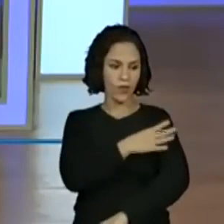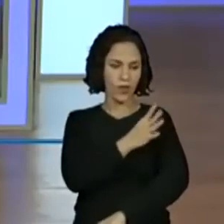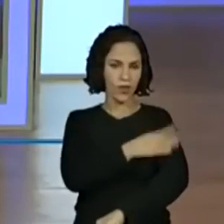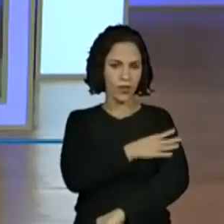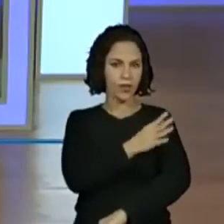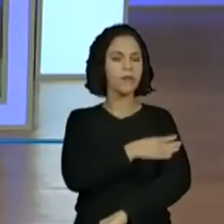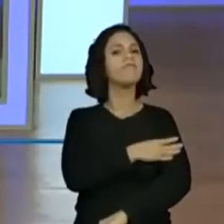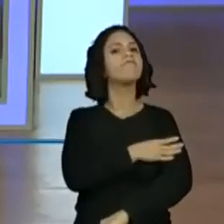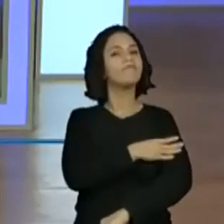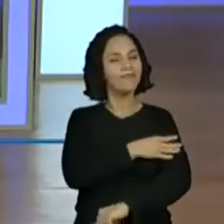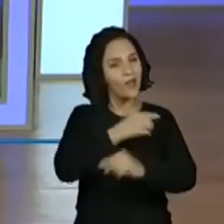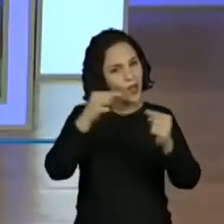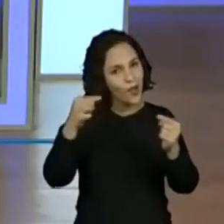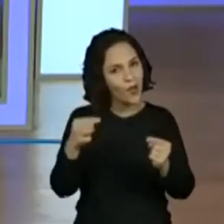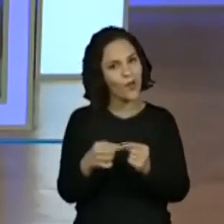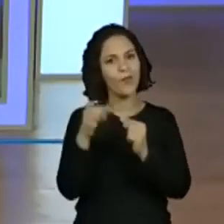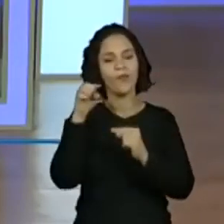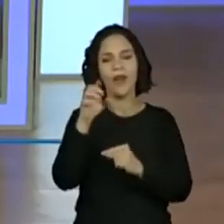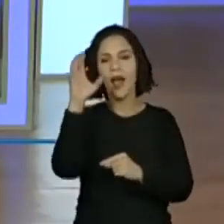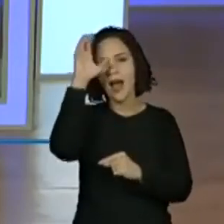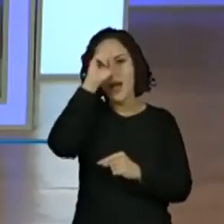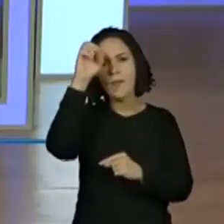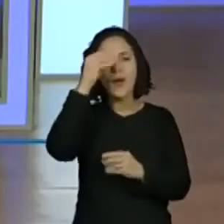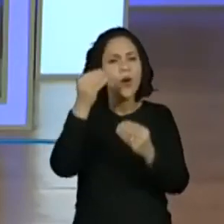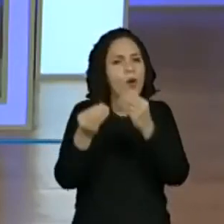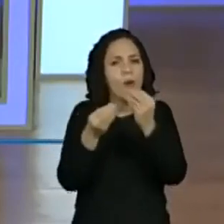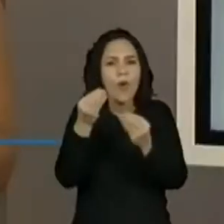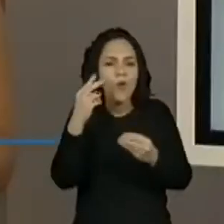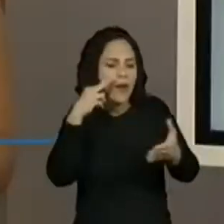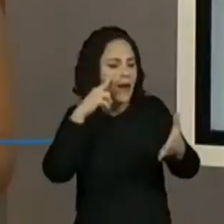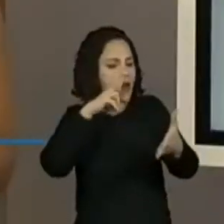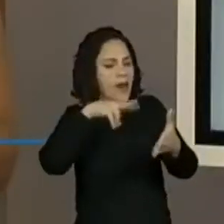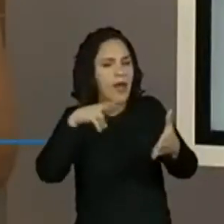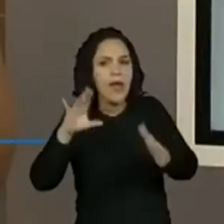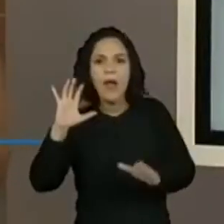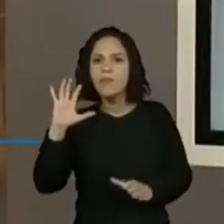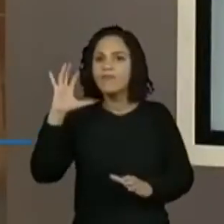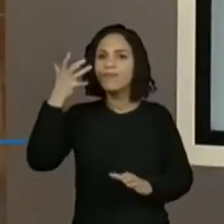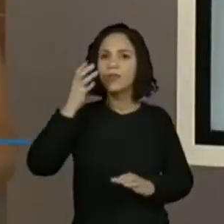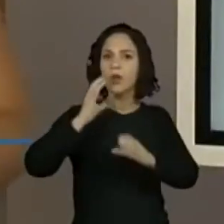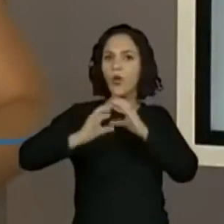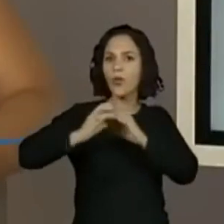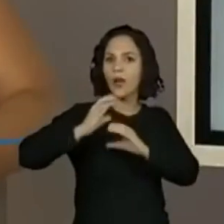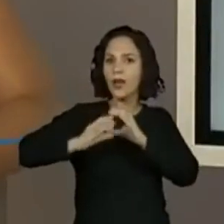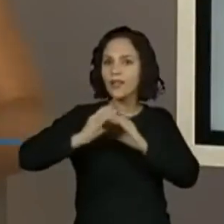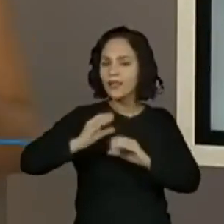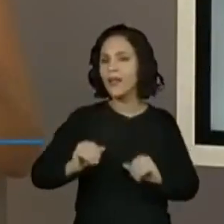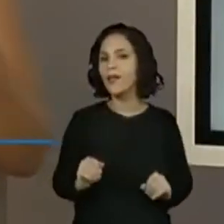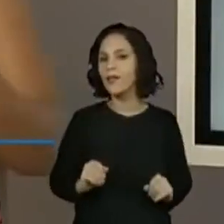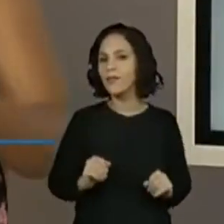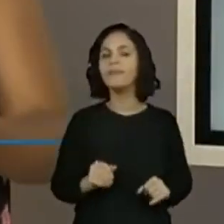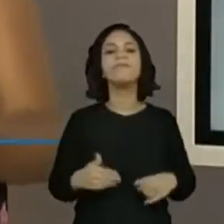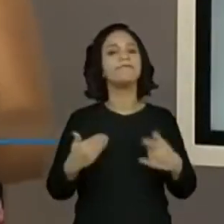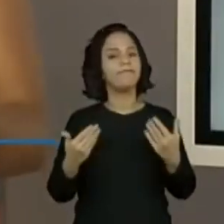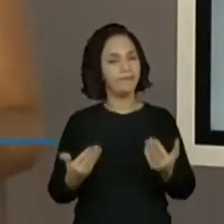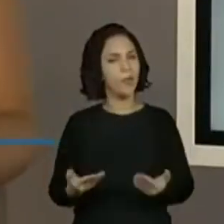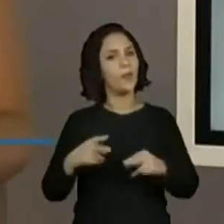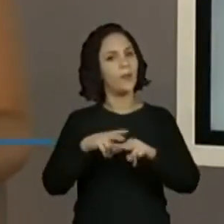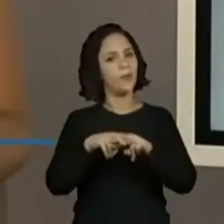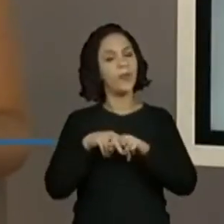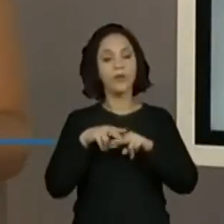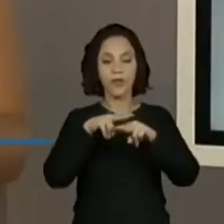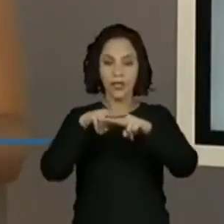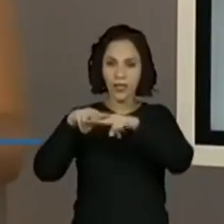está voltado para esse gênero, aprendendo a estrutura, aprendendo a situação comunicativa dele, então a gente está fazendo